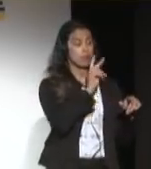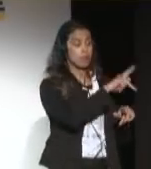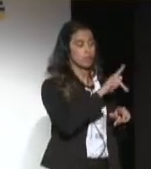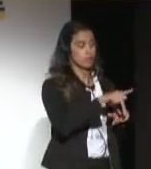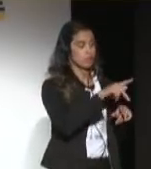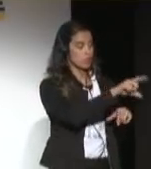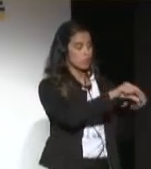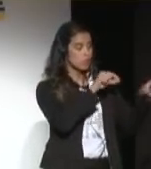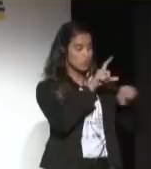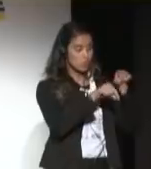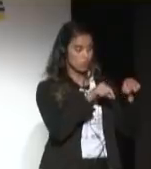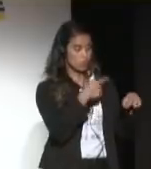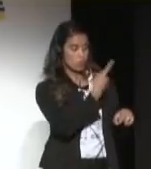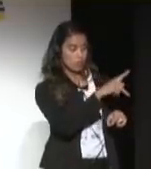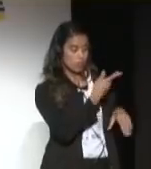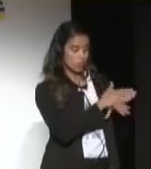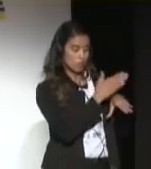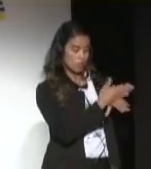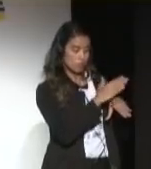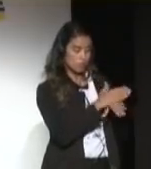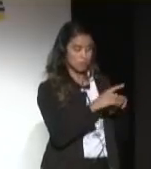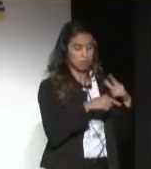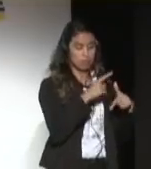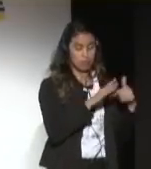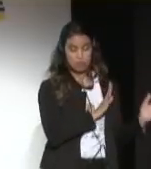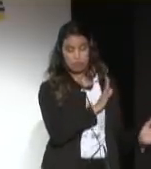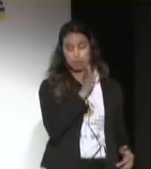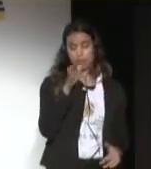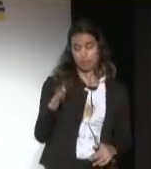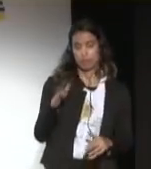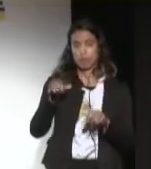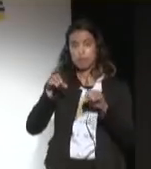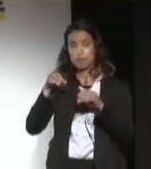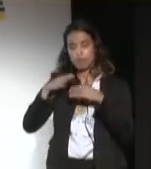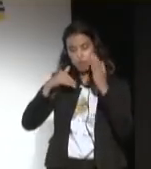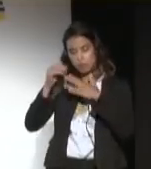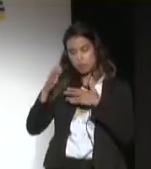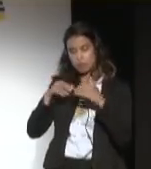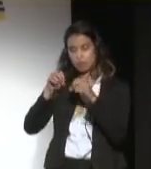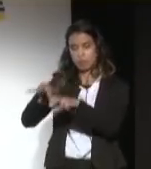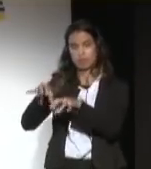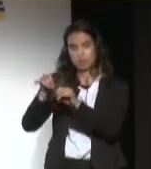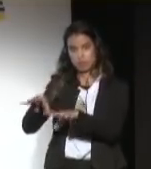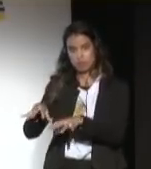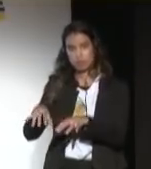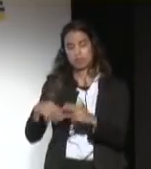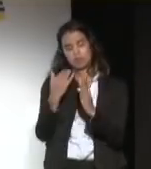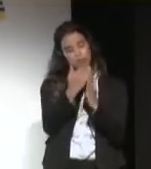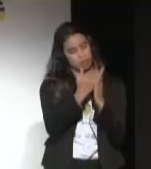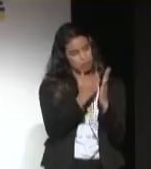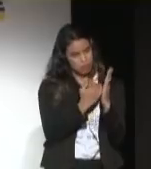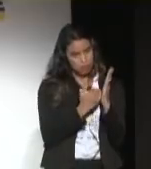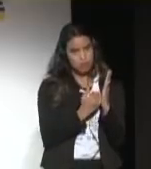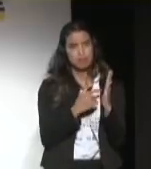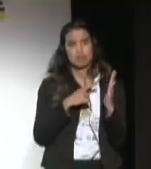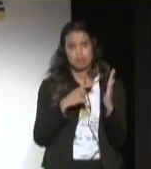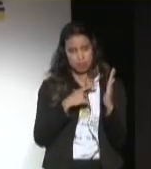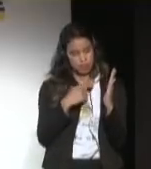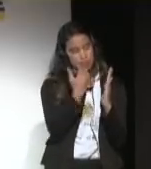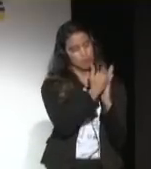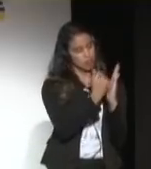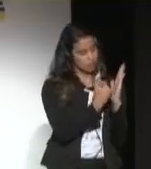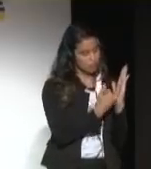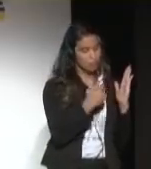recrutados, preparados, induzidos e capacitados, a consistência dos padrões